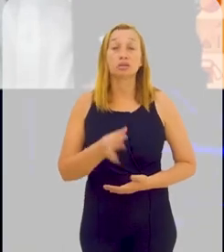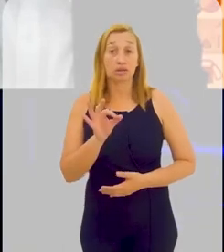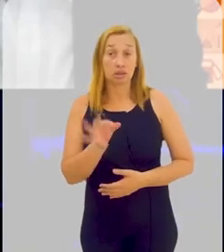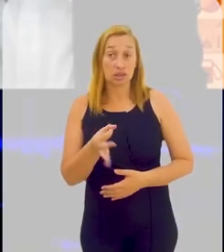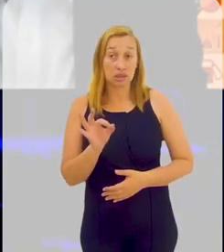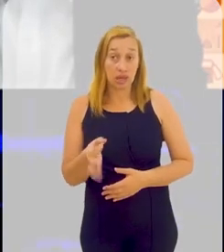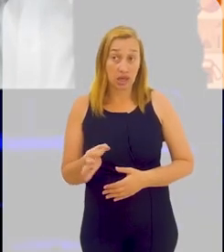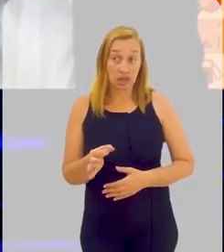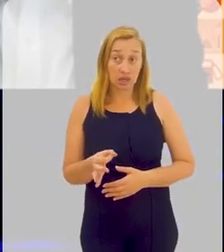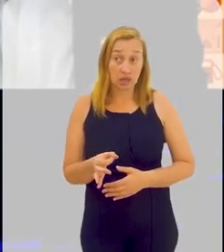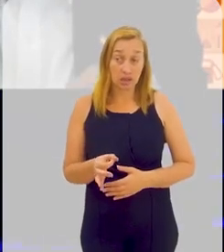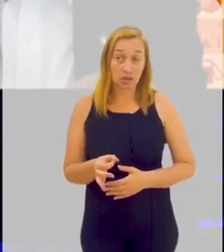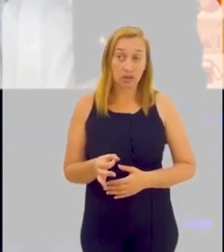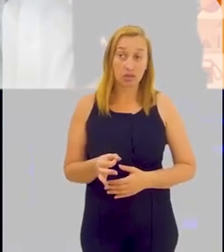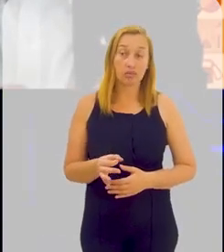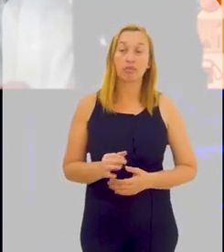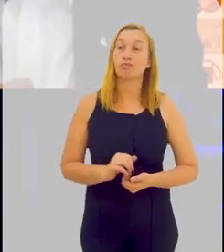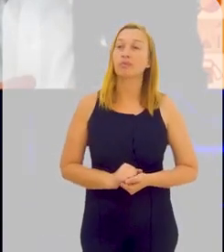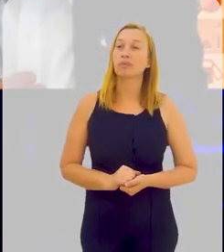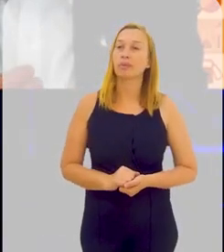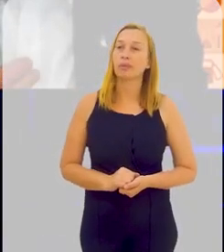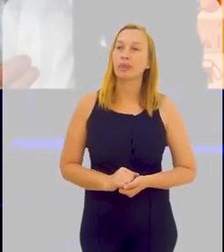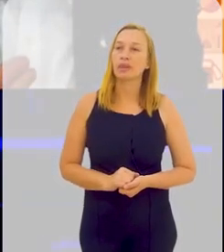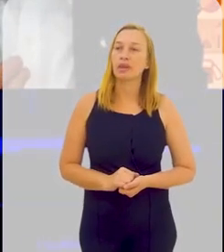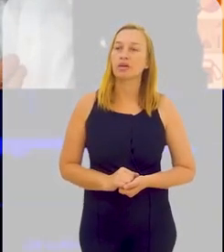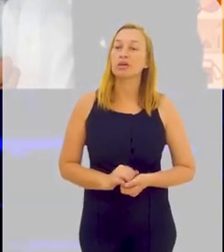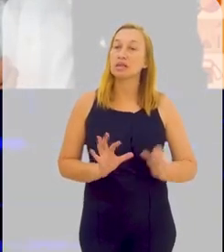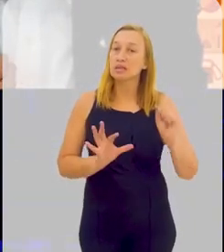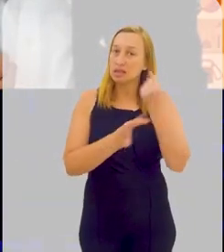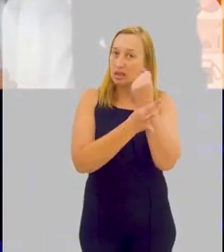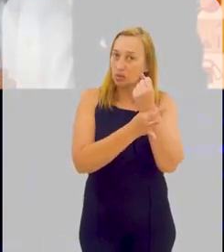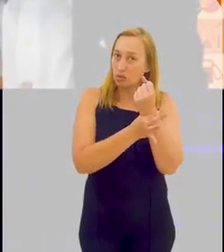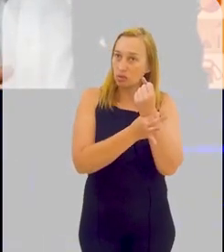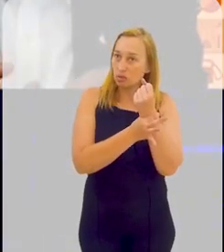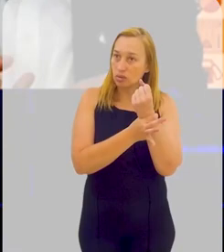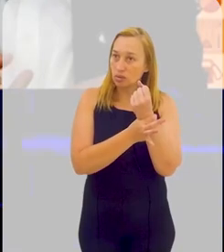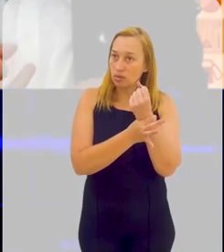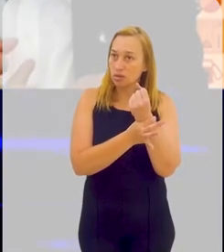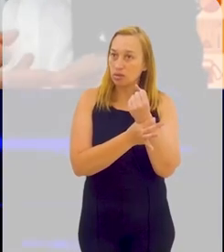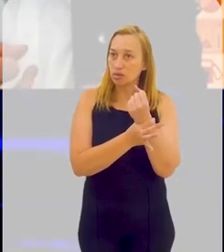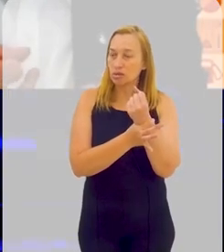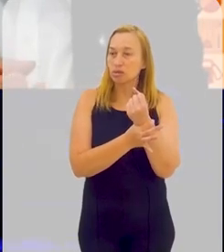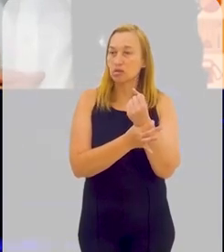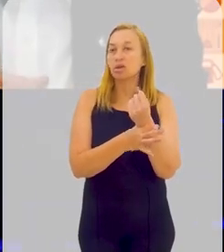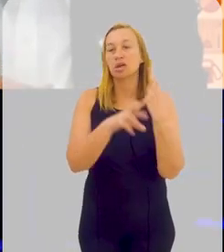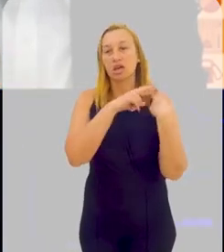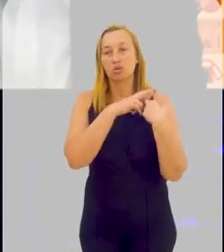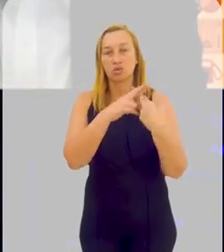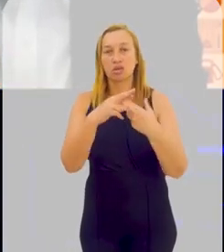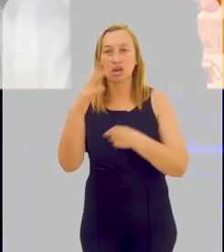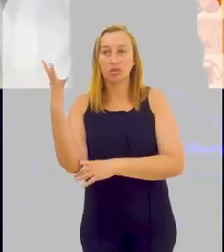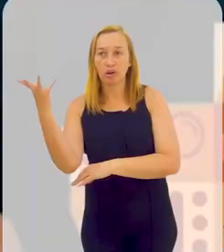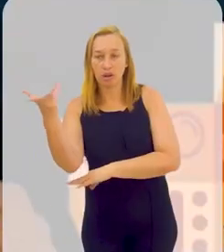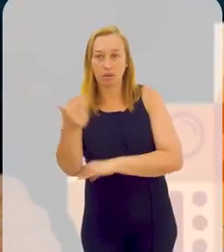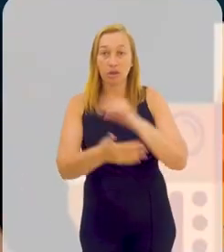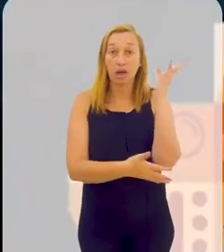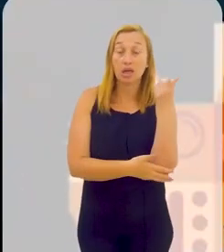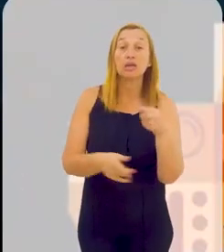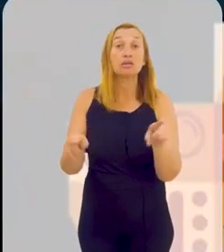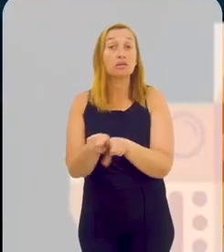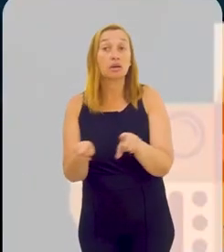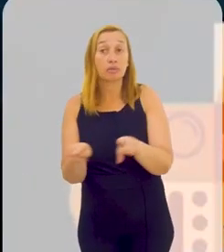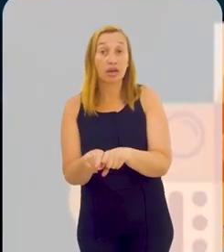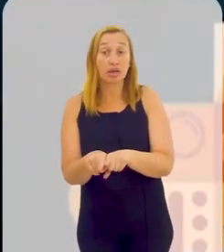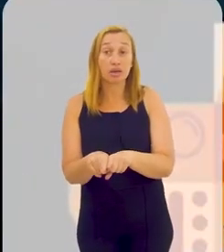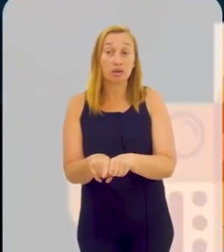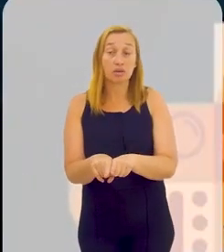De maneira correta, de maneira operacionalmente segura e de maneira ambientalmente responsável, né? E,